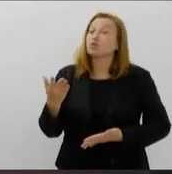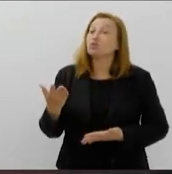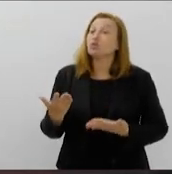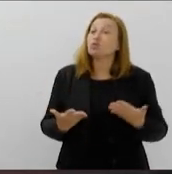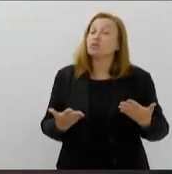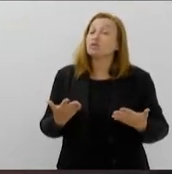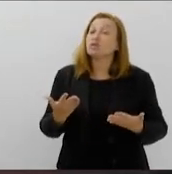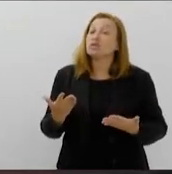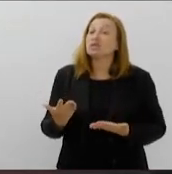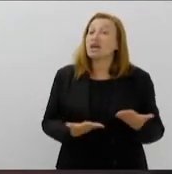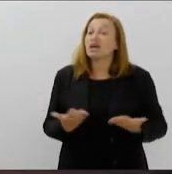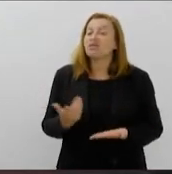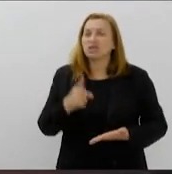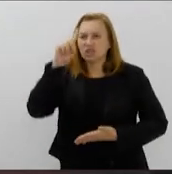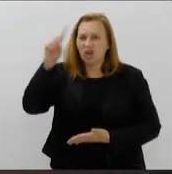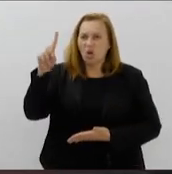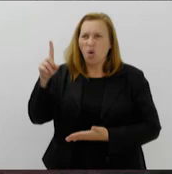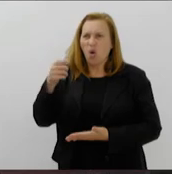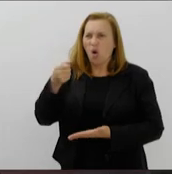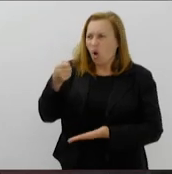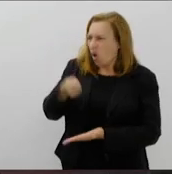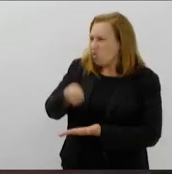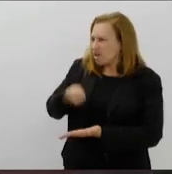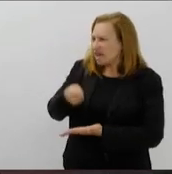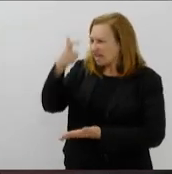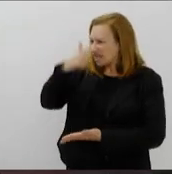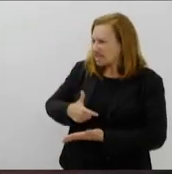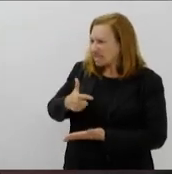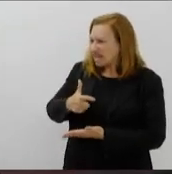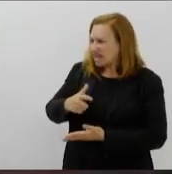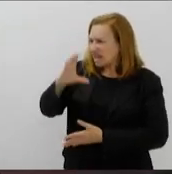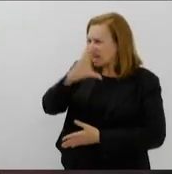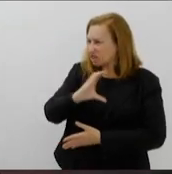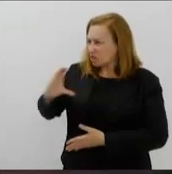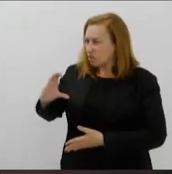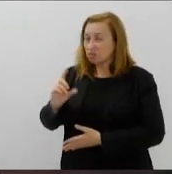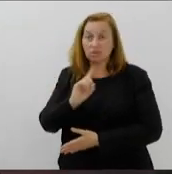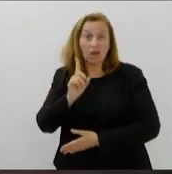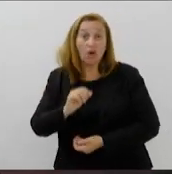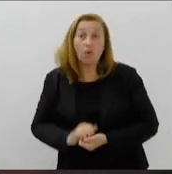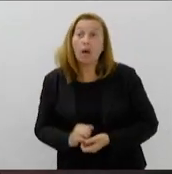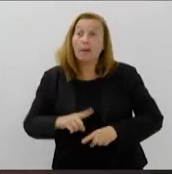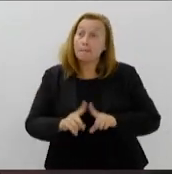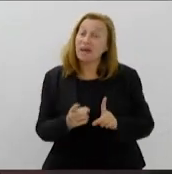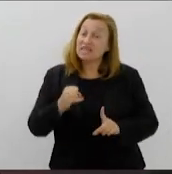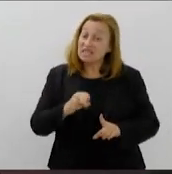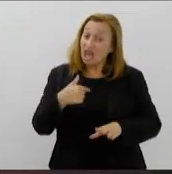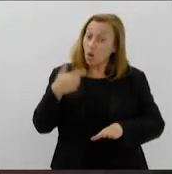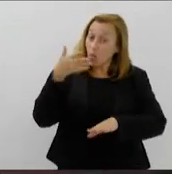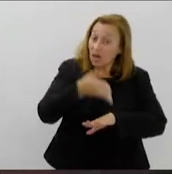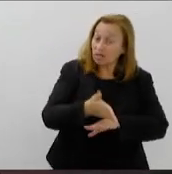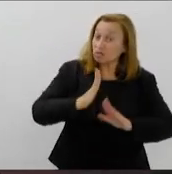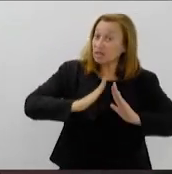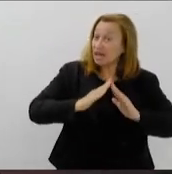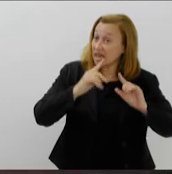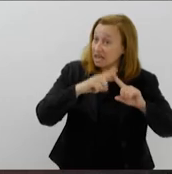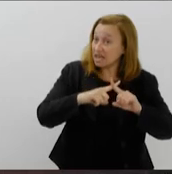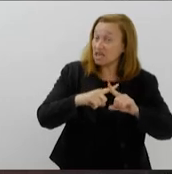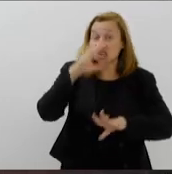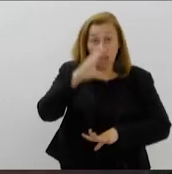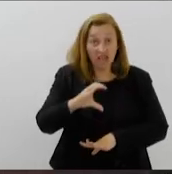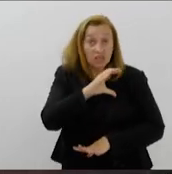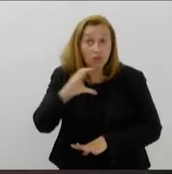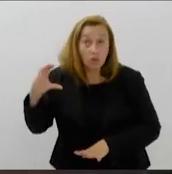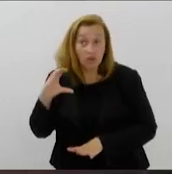Ninguém está obrigado a ser católico, ninguém. Mas se eu adentro numa igreja